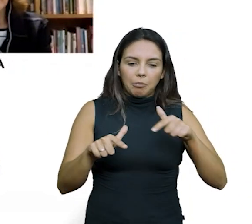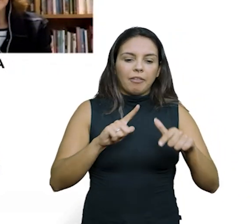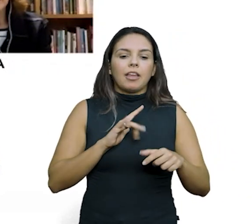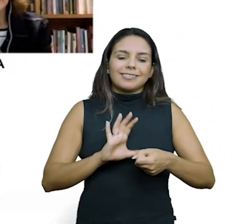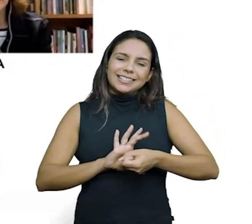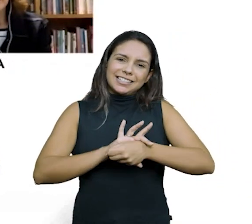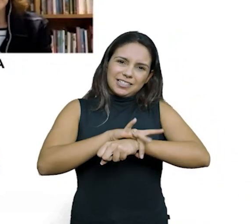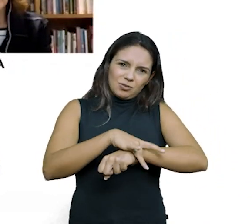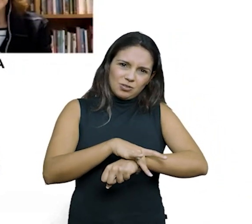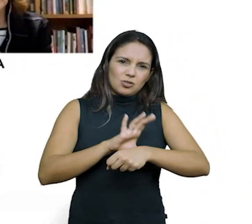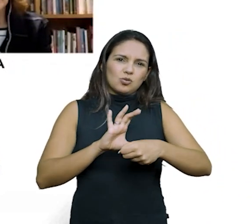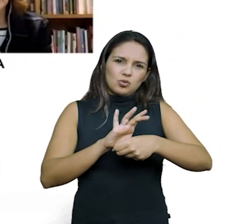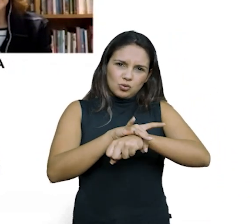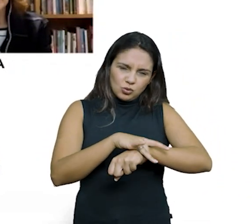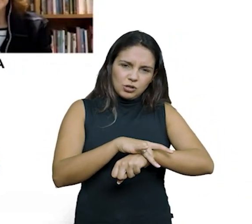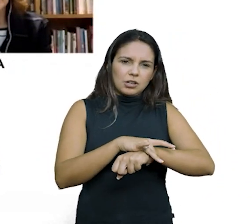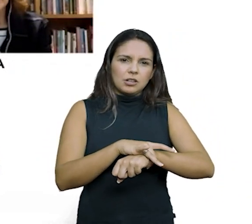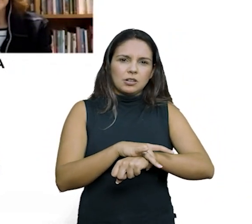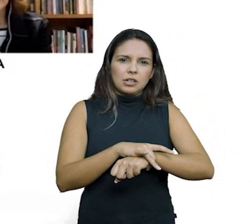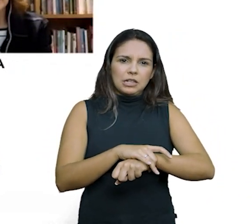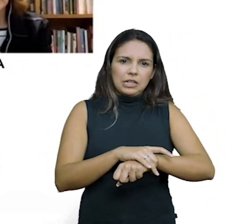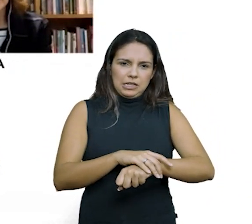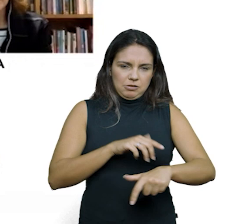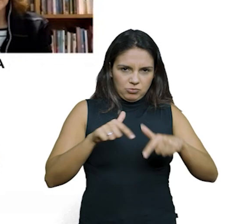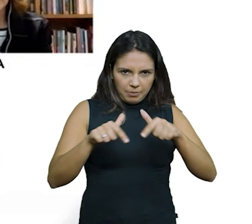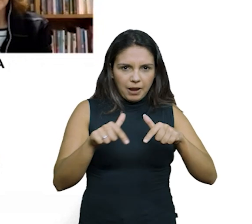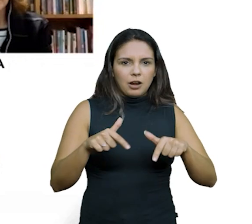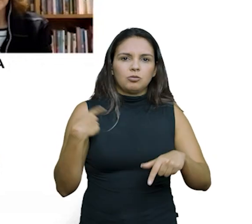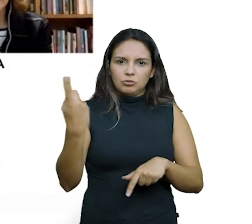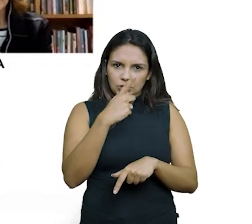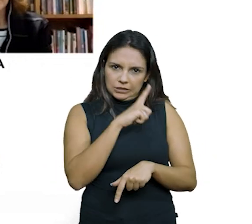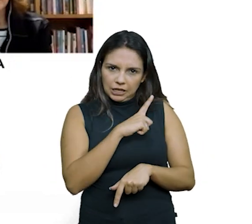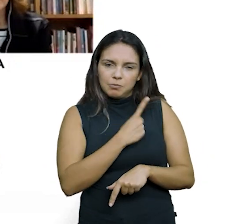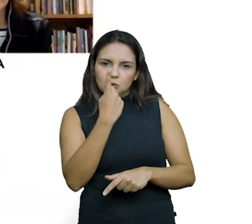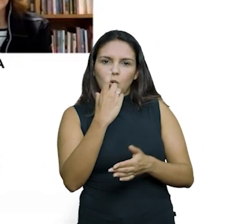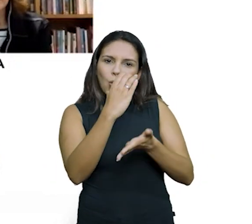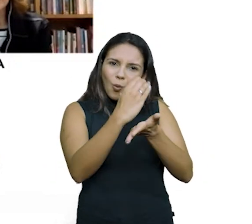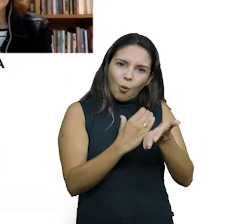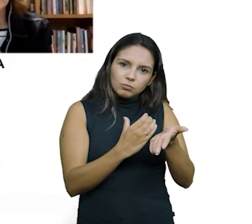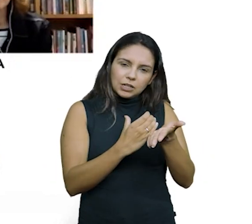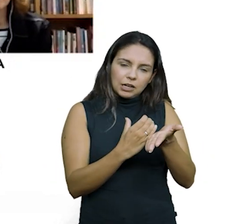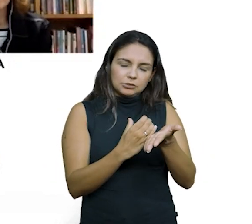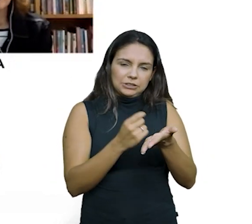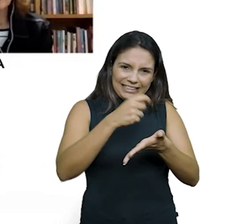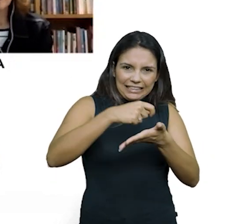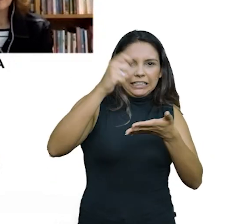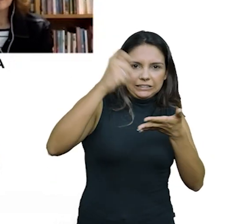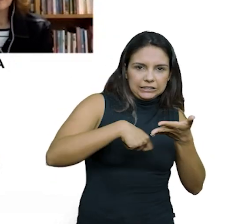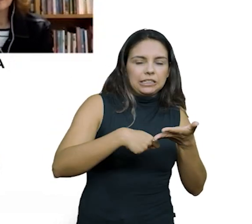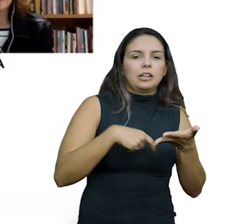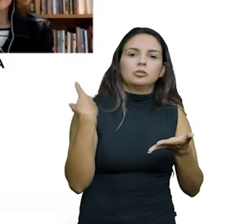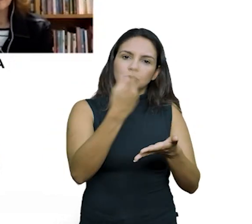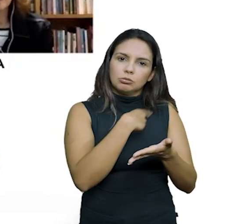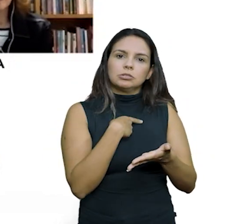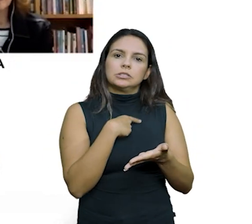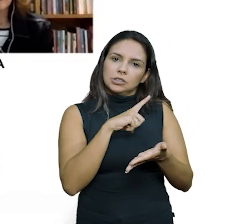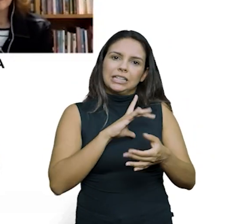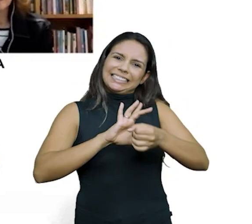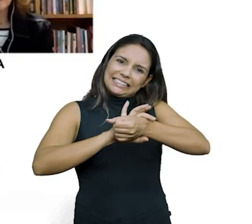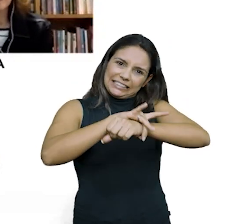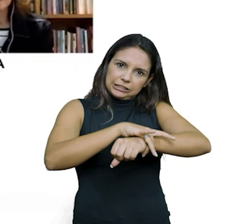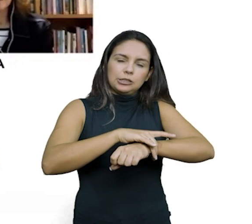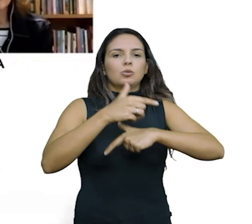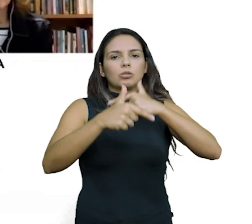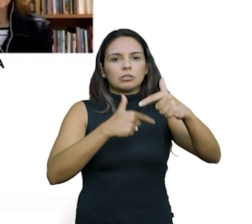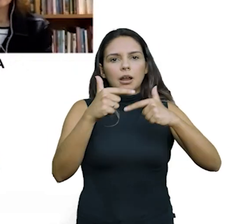certa segurança. Falo segurança em relação ao emprego, porque nós temos um contrato hoje assinado que nos garante que